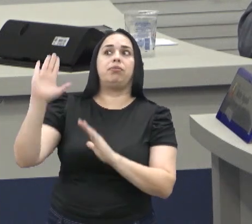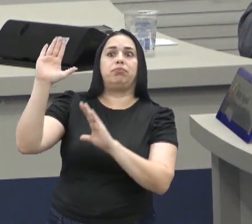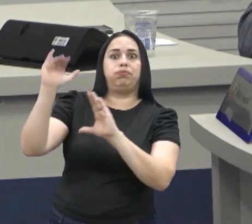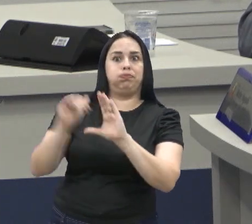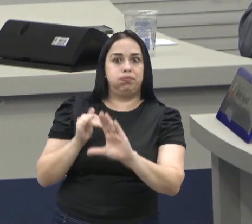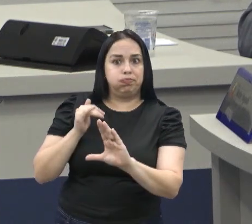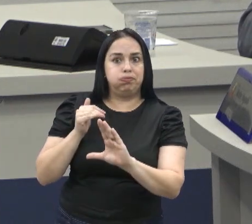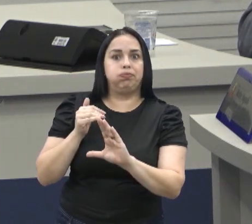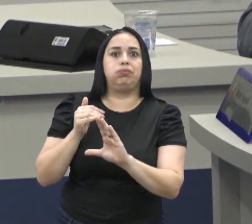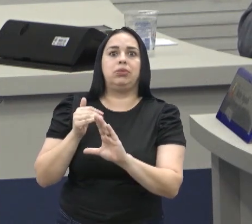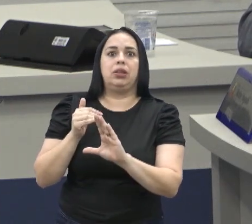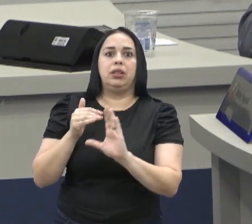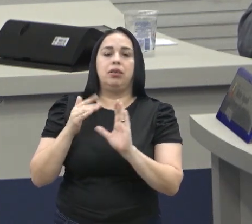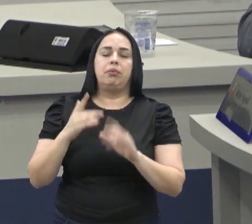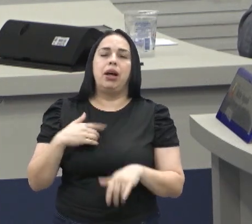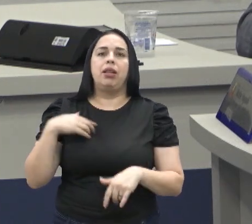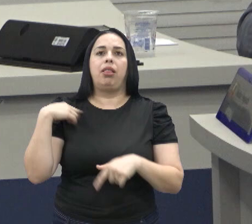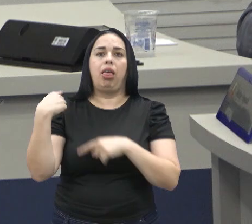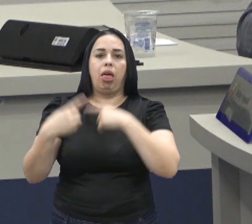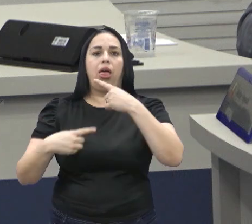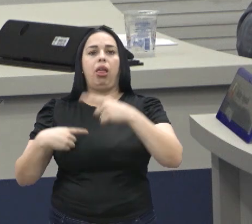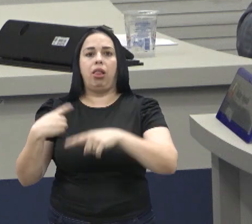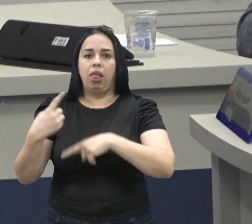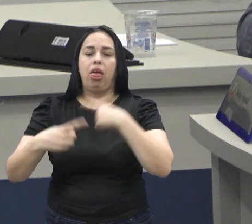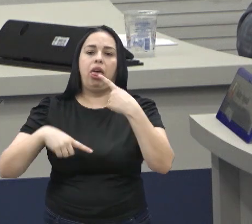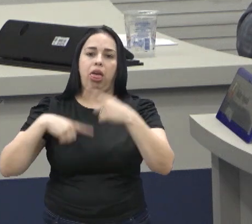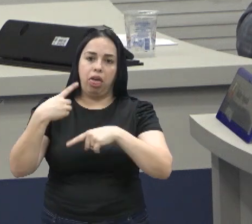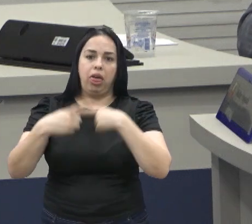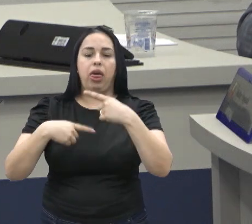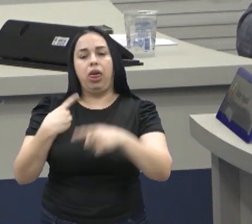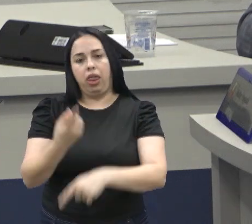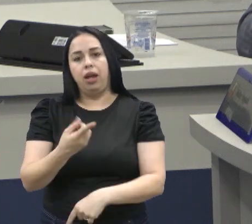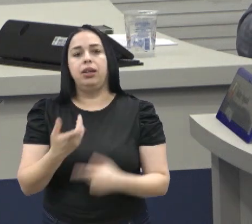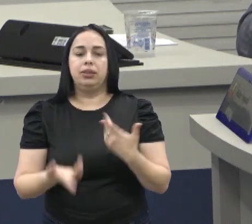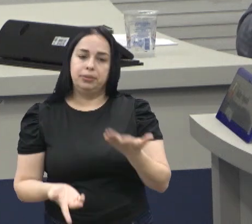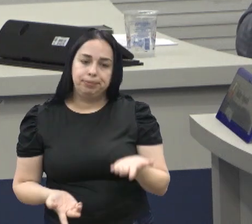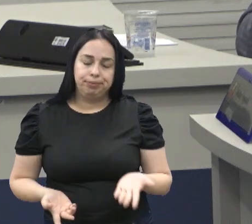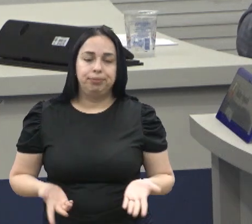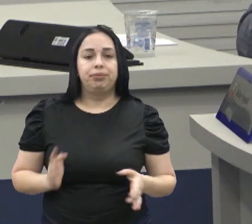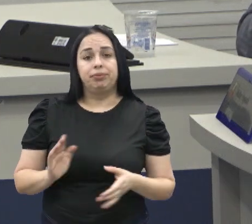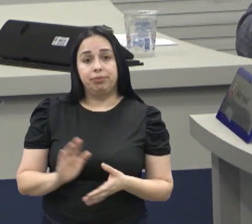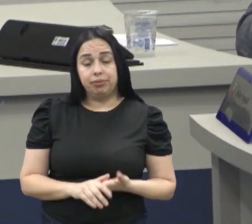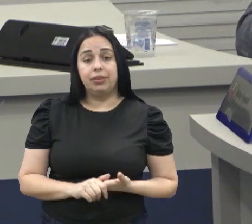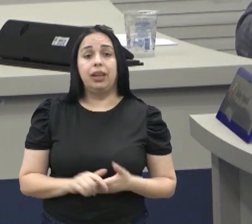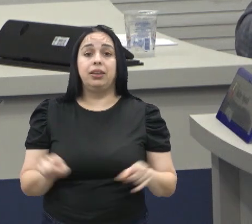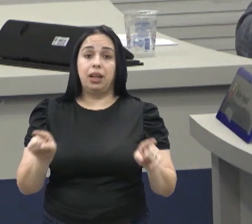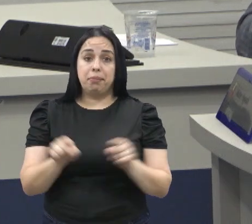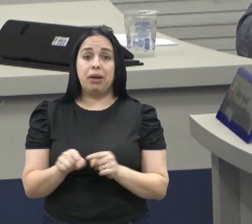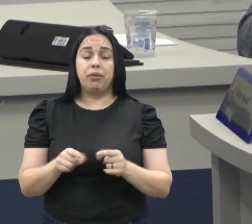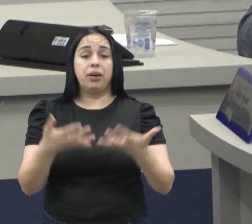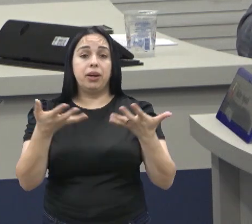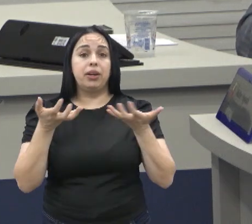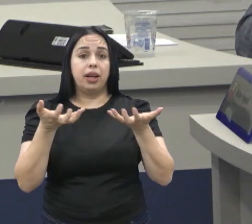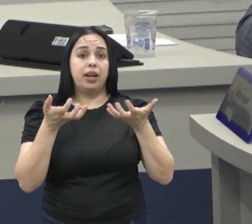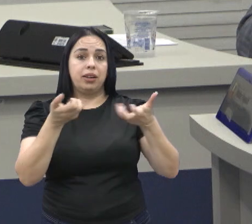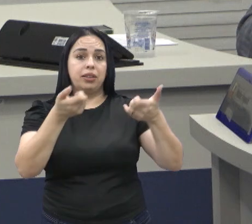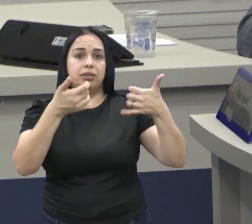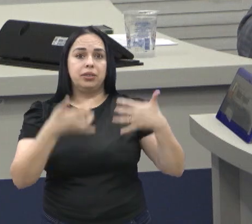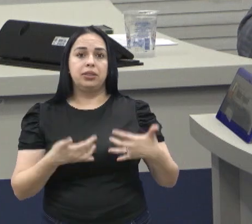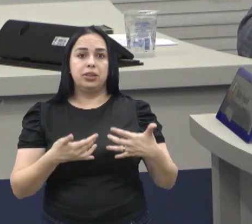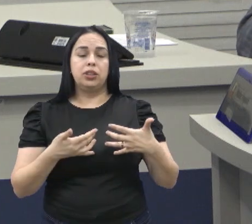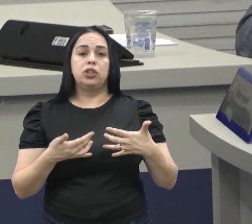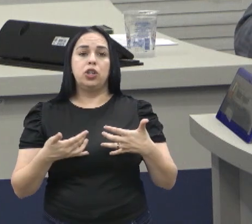já é conversa, mais uma lorota do Papai Noel. E também queria falar que sou frontalmente